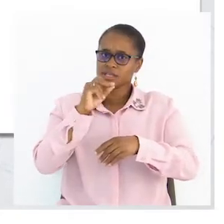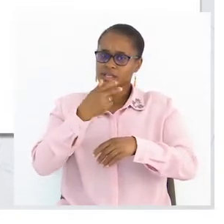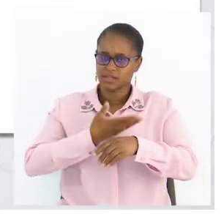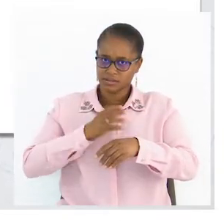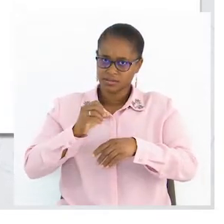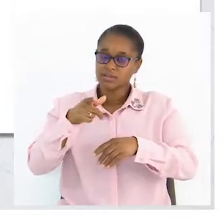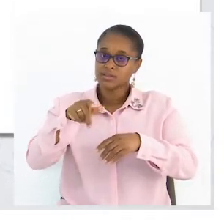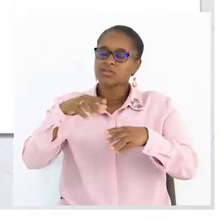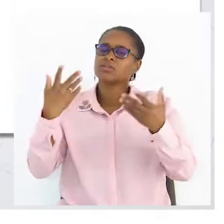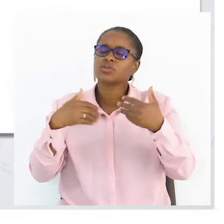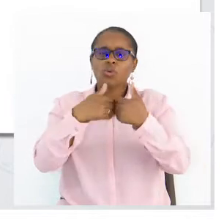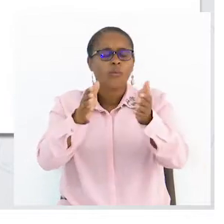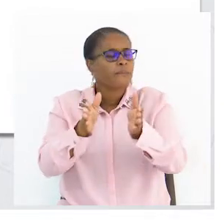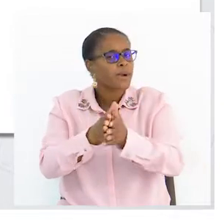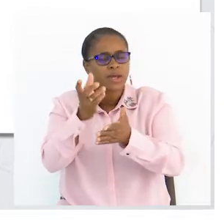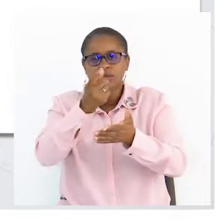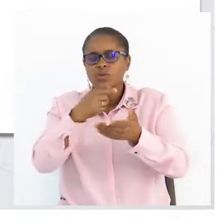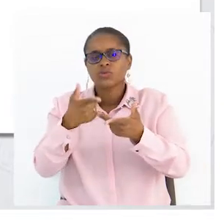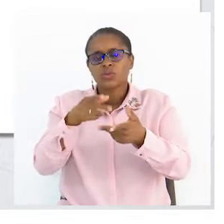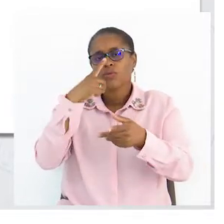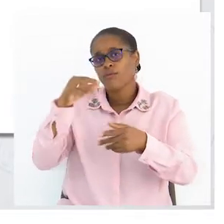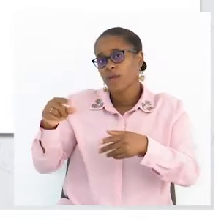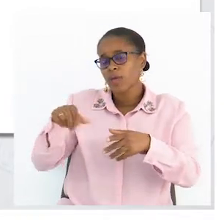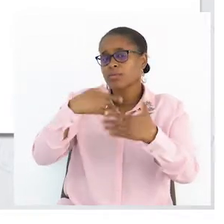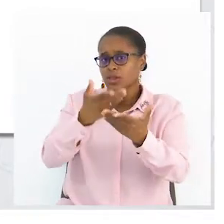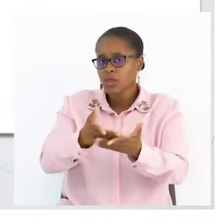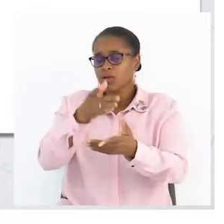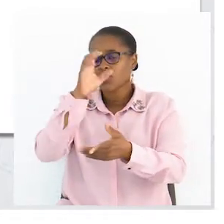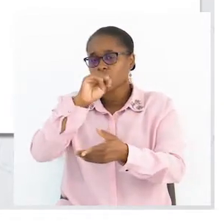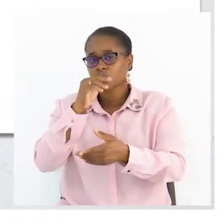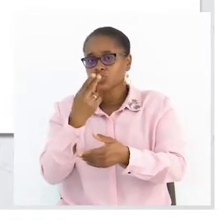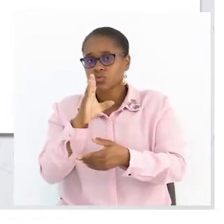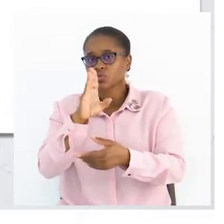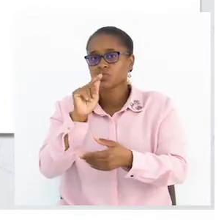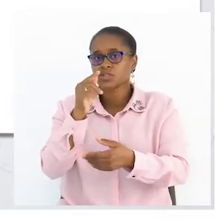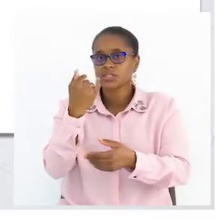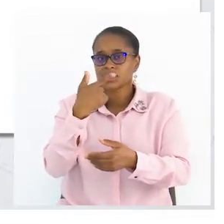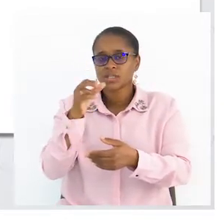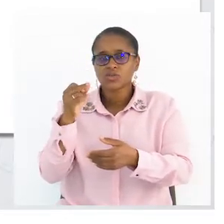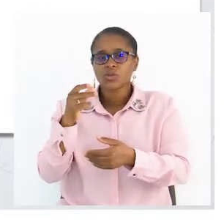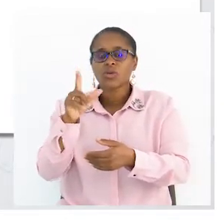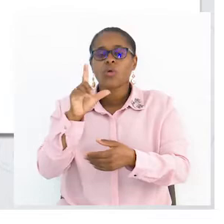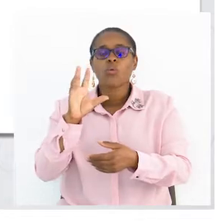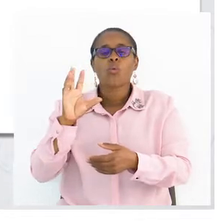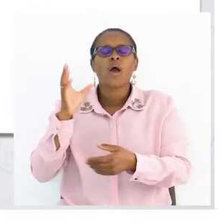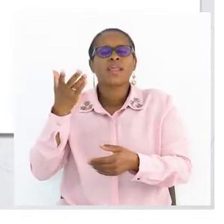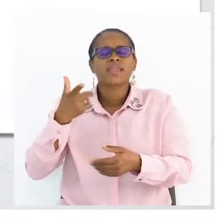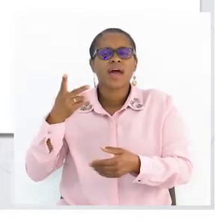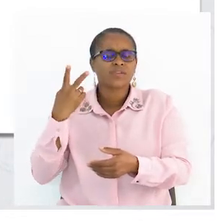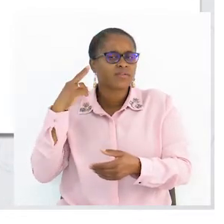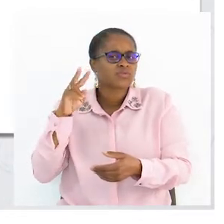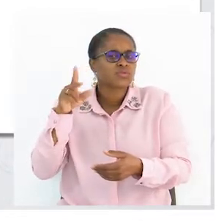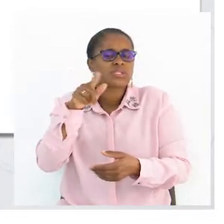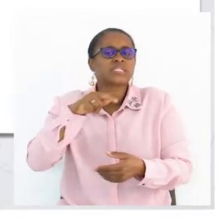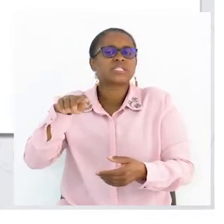verbo. Atribui ao sujeito qualidades ou estado ou uma localização no tempo e no